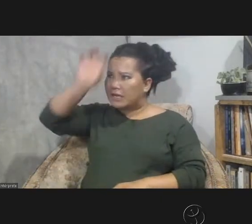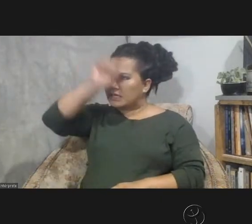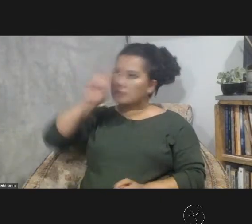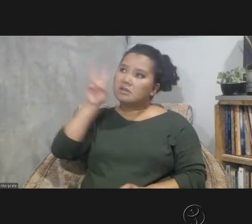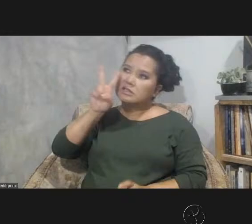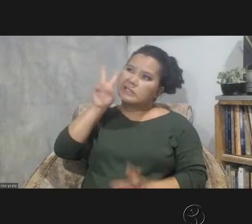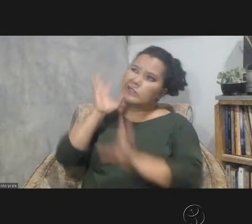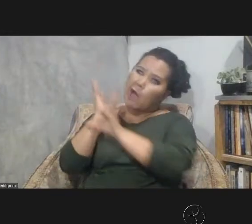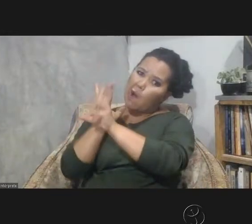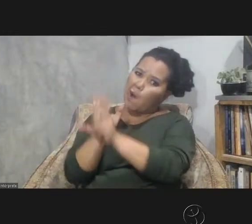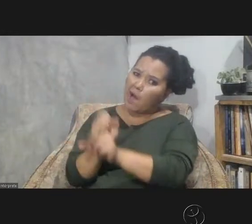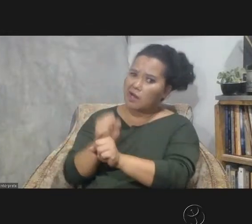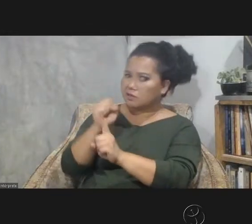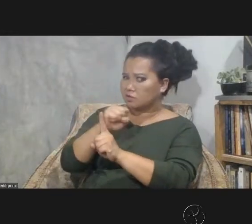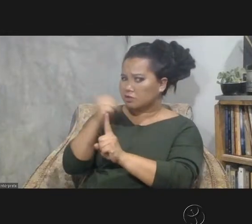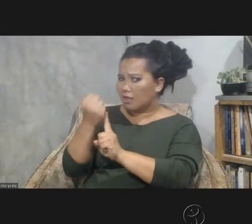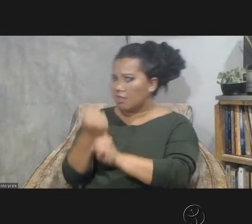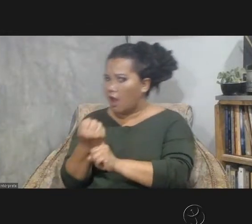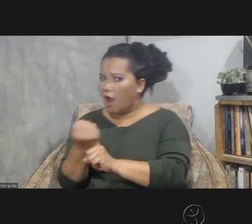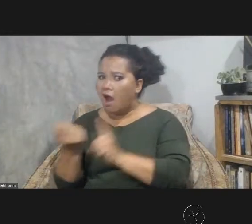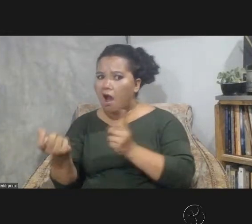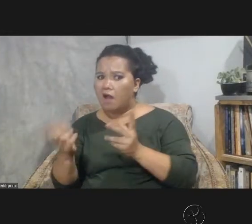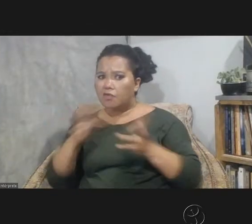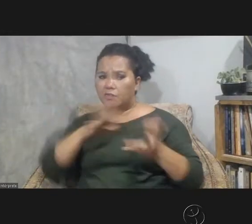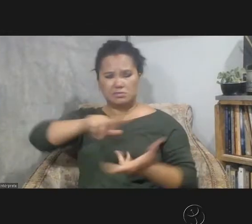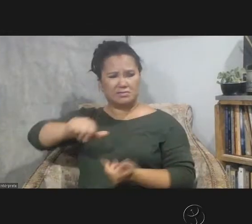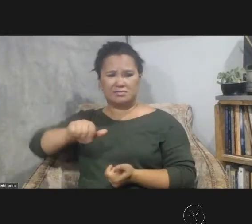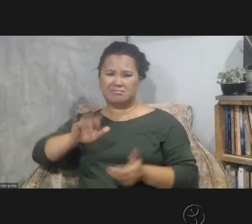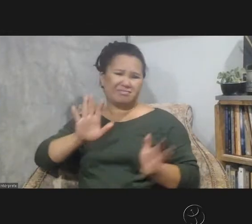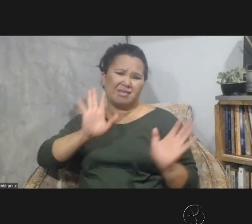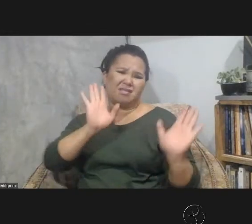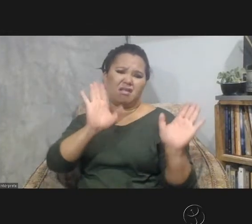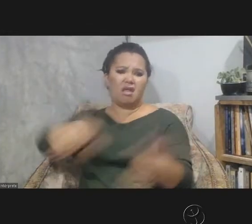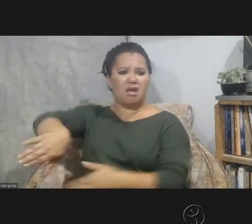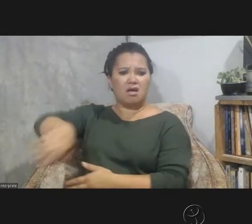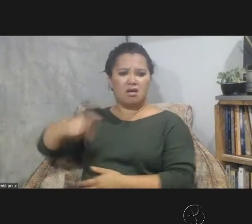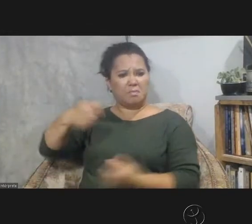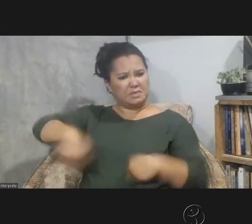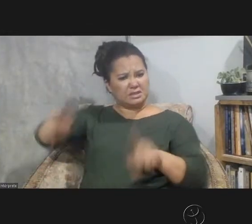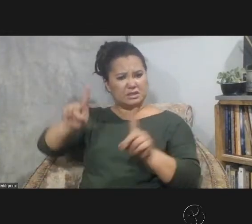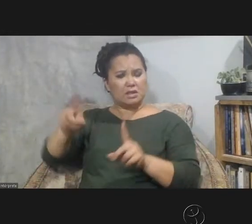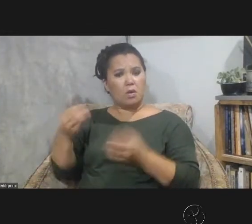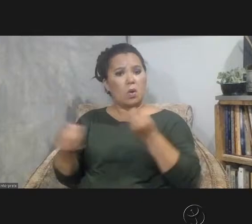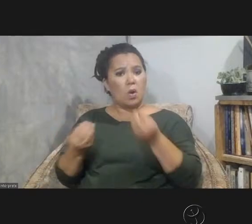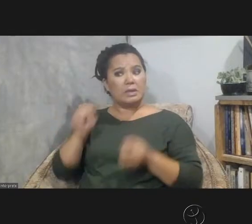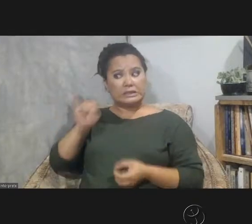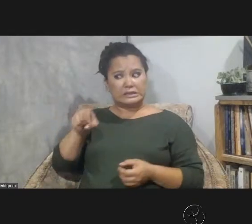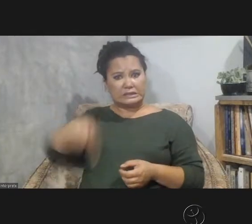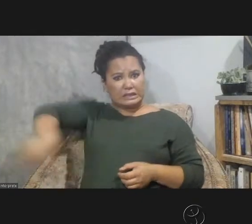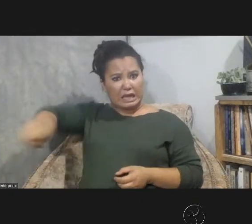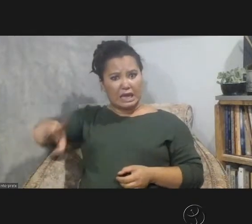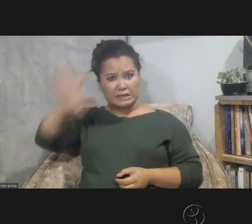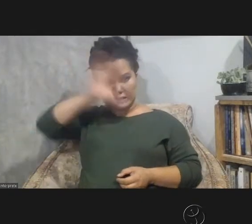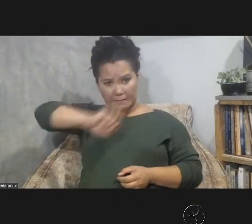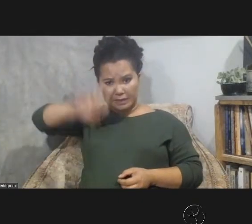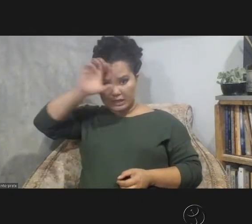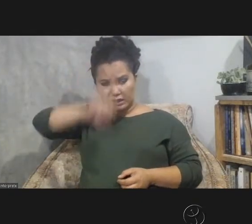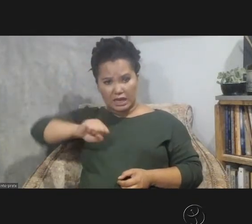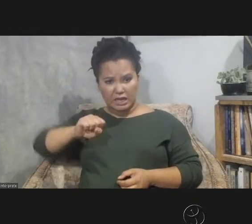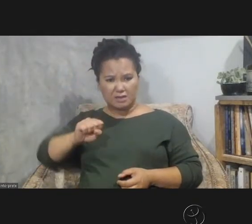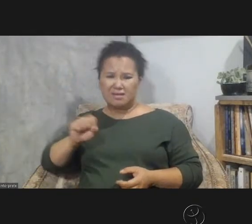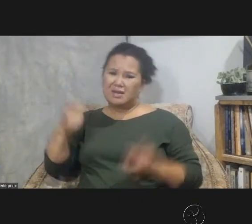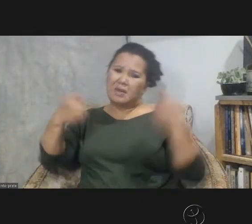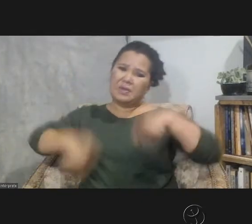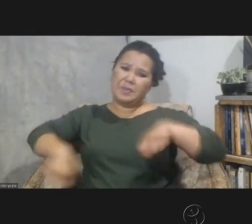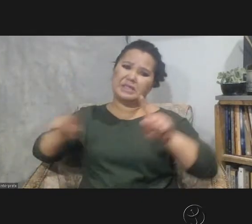Como é que eles vão reconhecer, contribuir para o rico, as artes e humanidades,